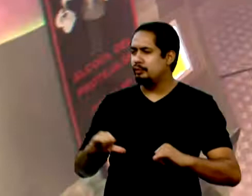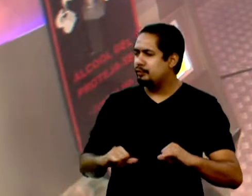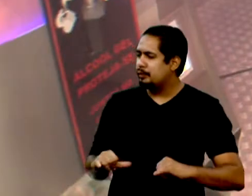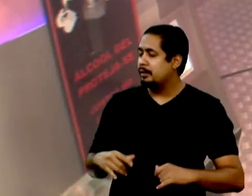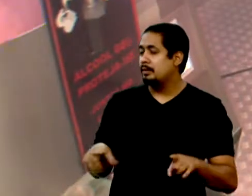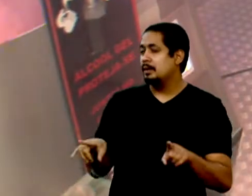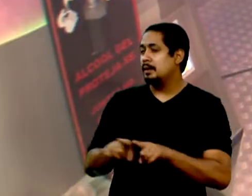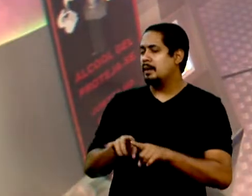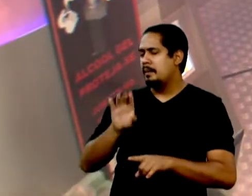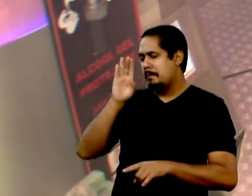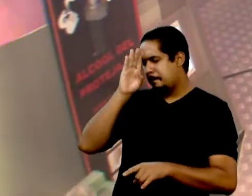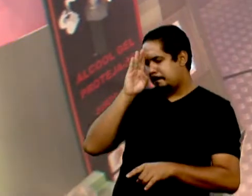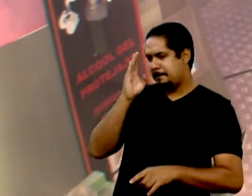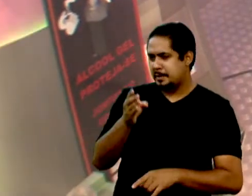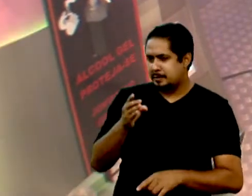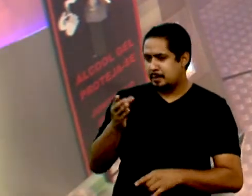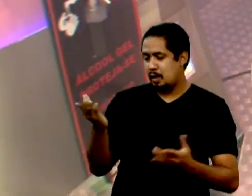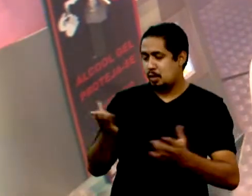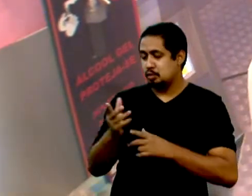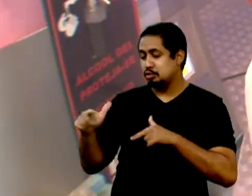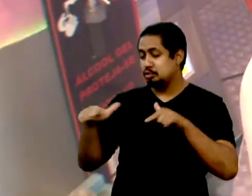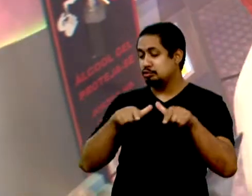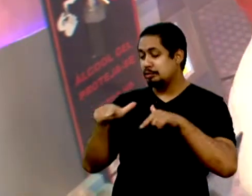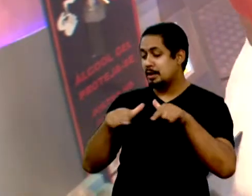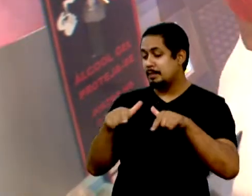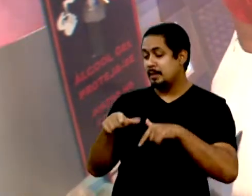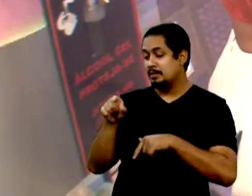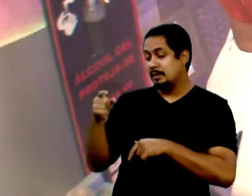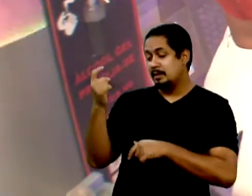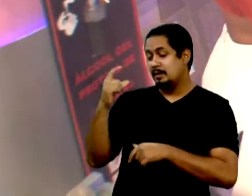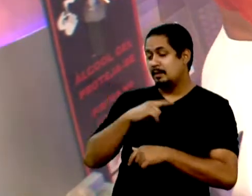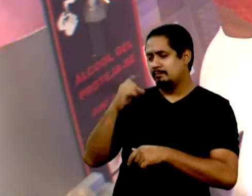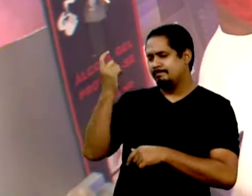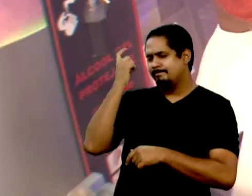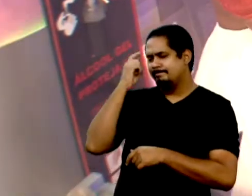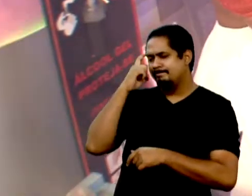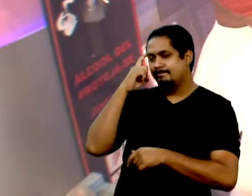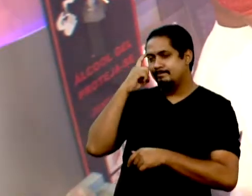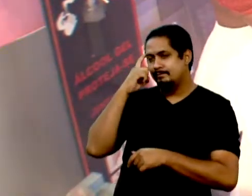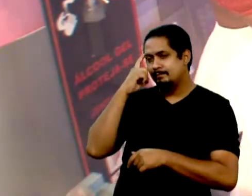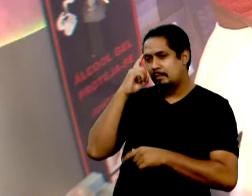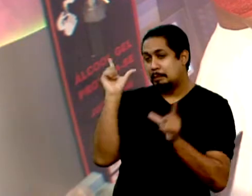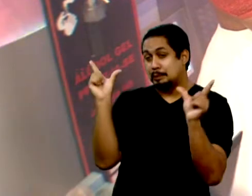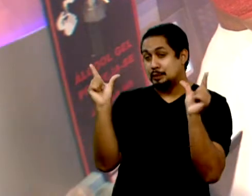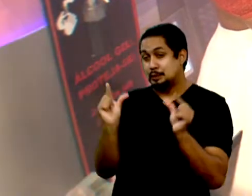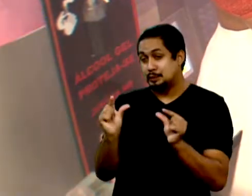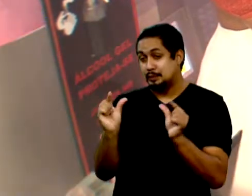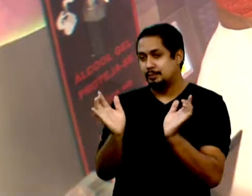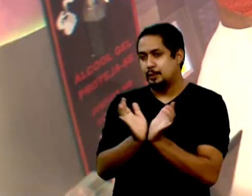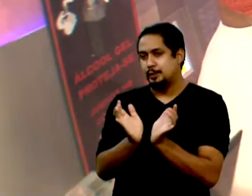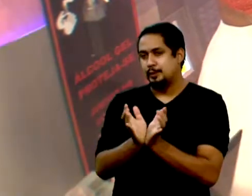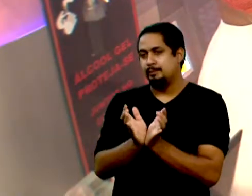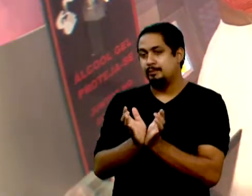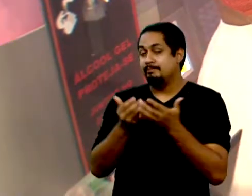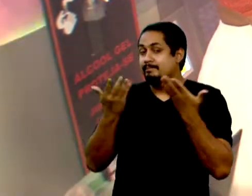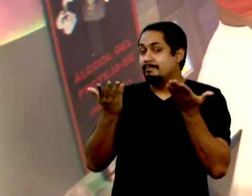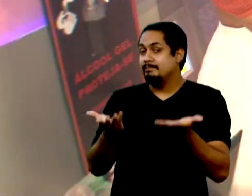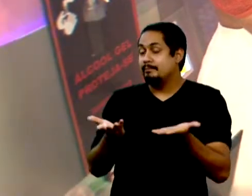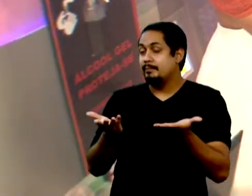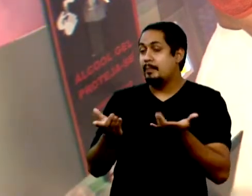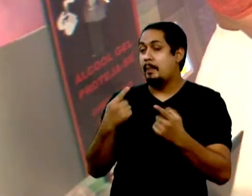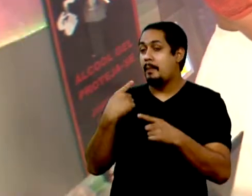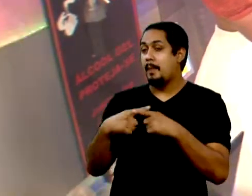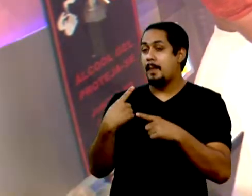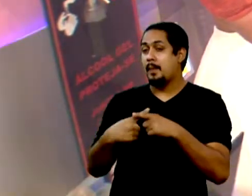eu... Hoje eu tô trabalhando, pra você ter ideia, hoje eu tô trabalhando um pouco reduzido com a banda, tá? Porque a